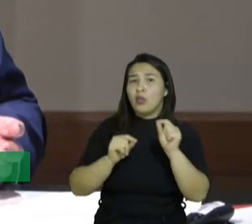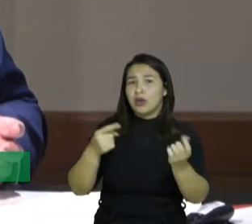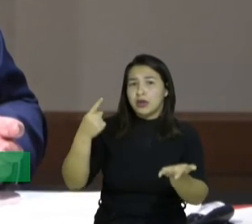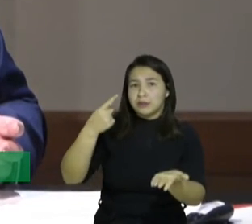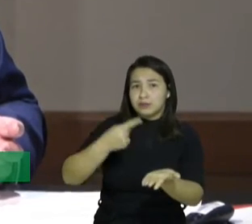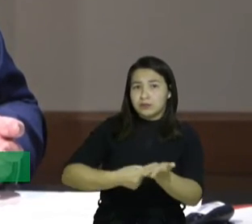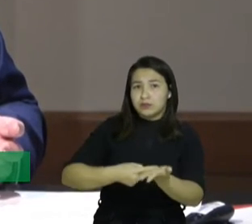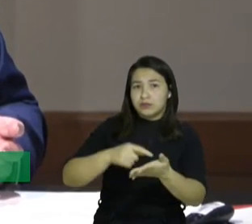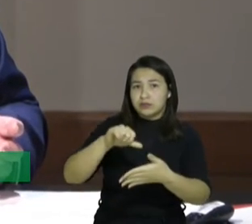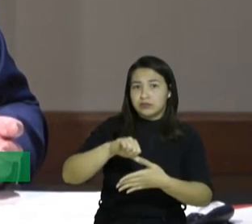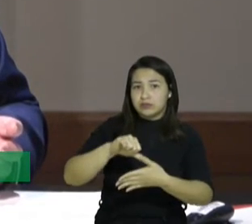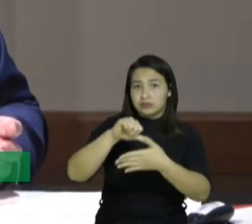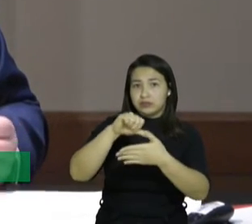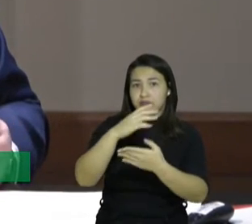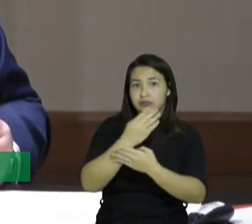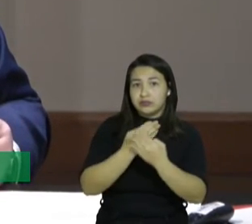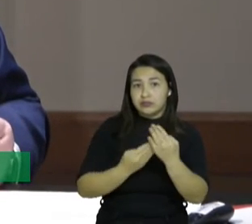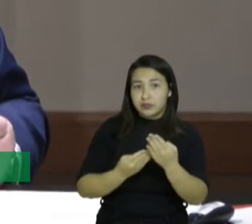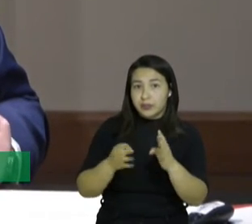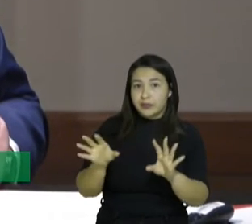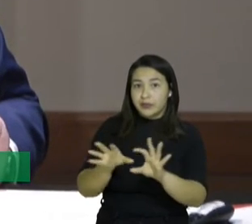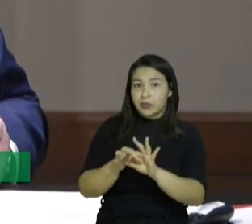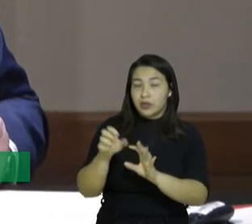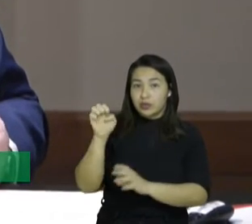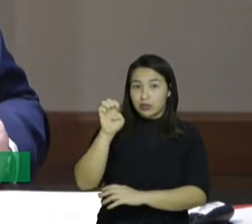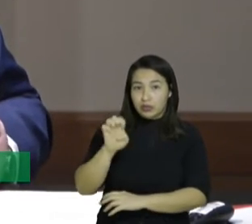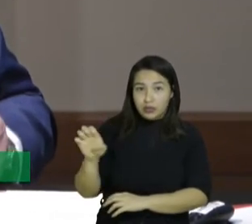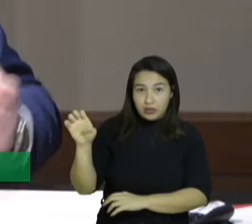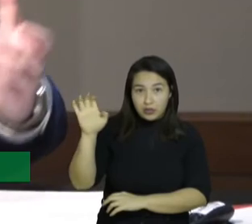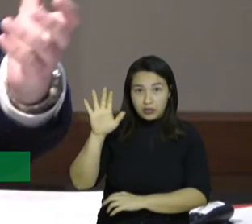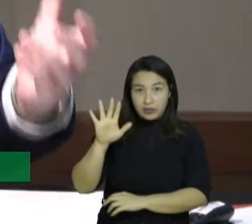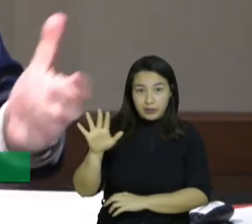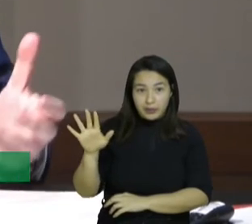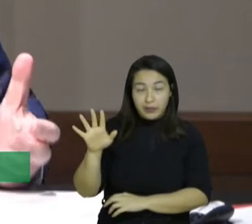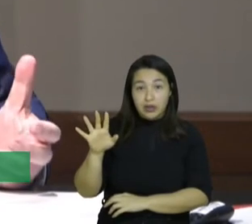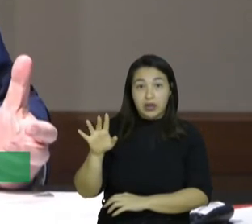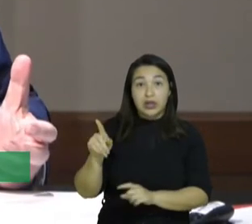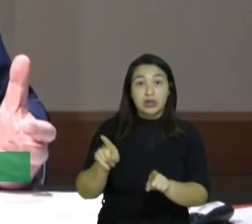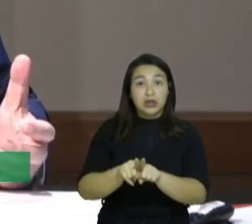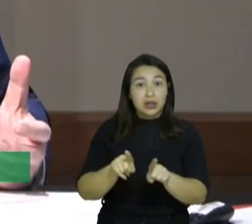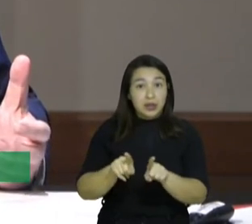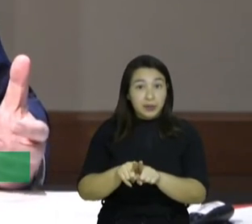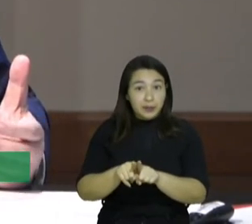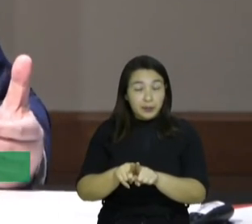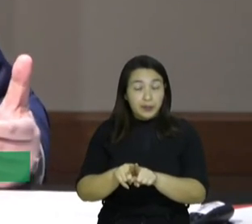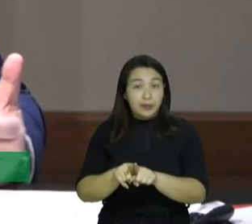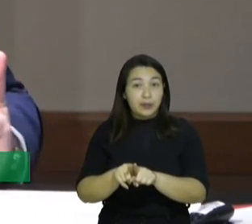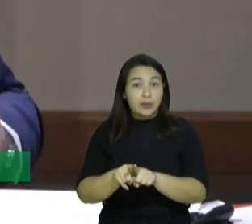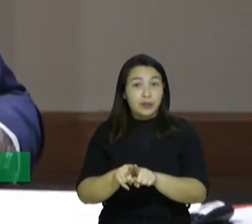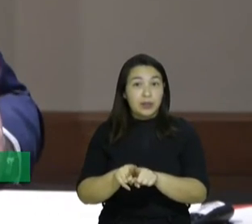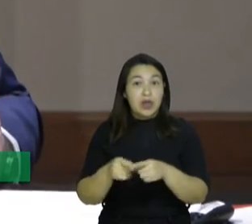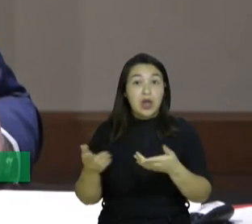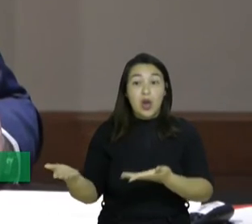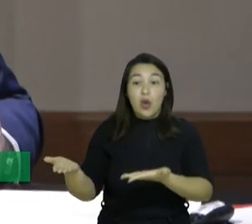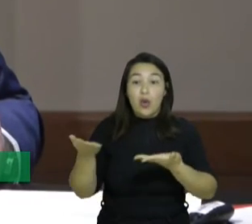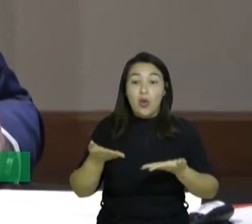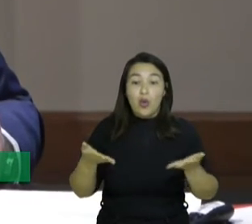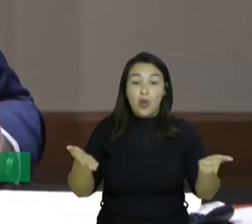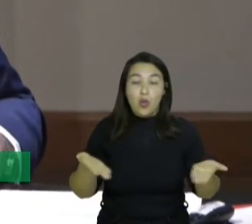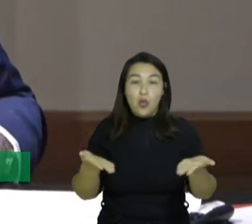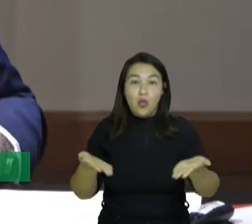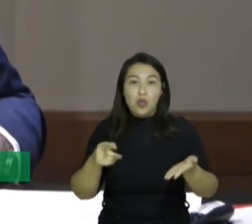mercul União Europeia Vocês ouviram depois o damin trazendo para nós a perspectiva da União